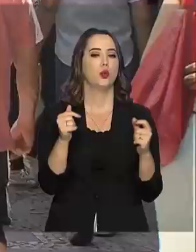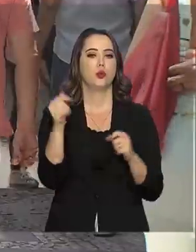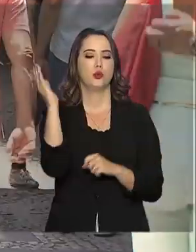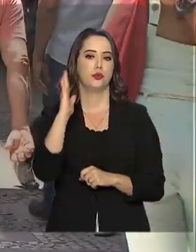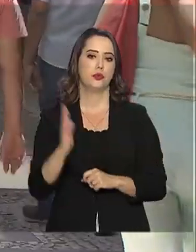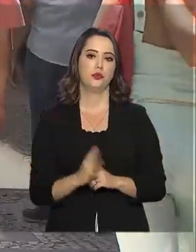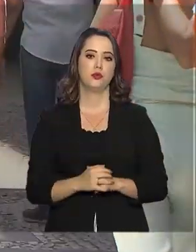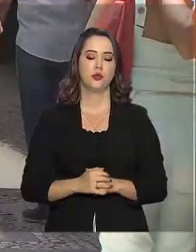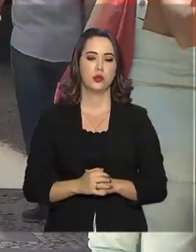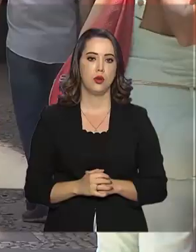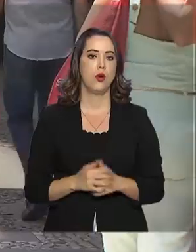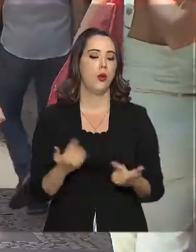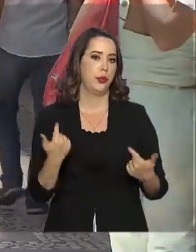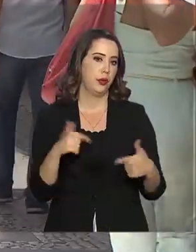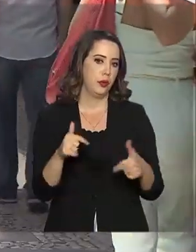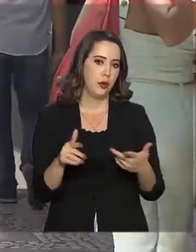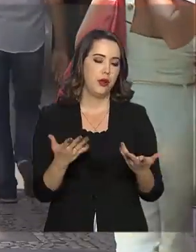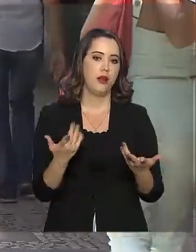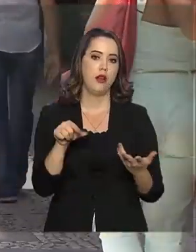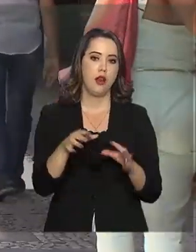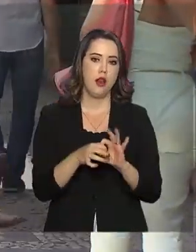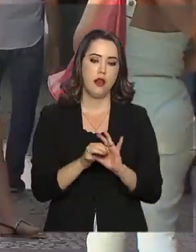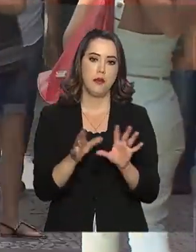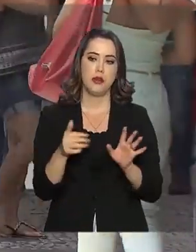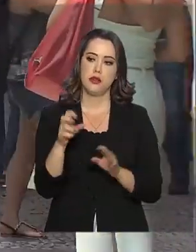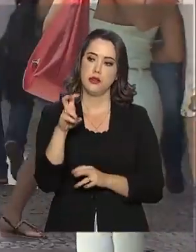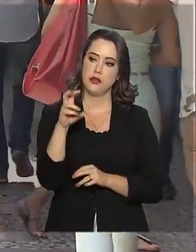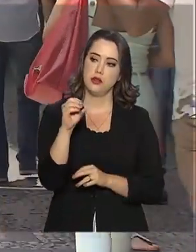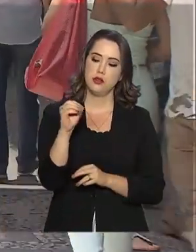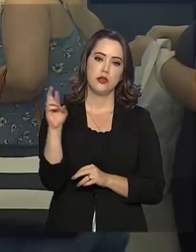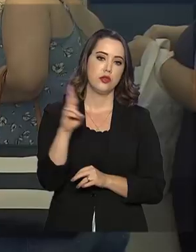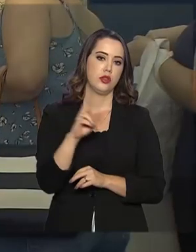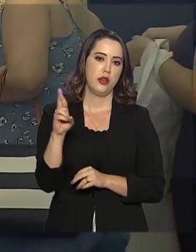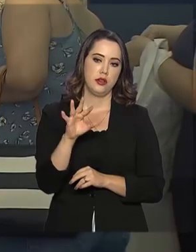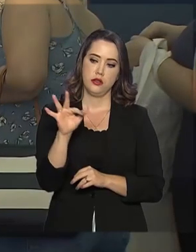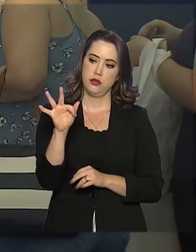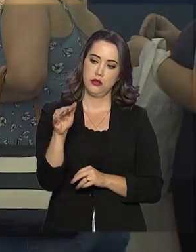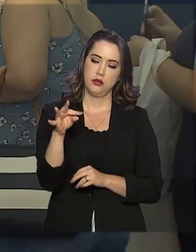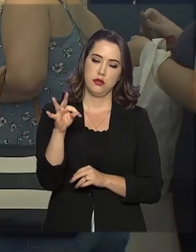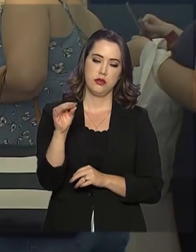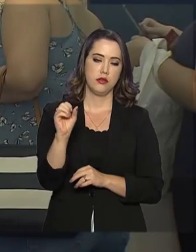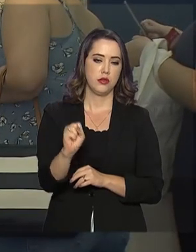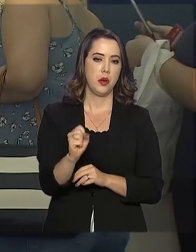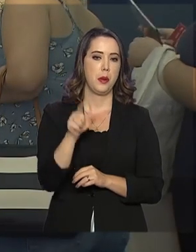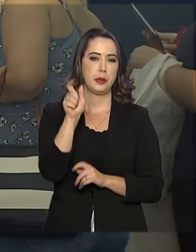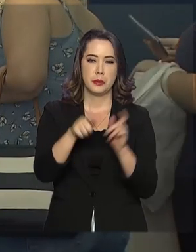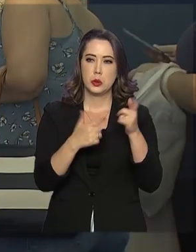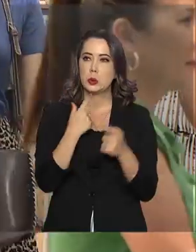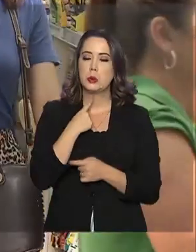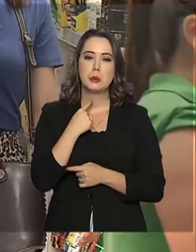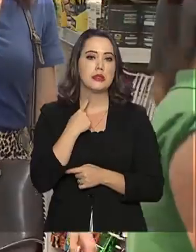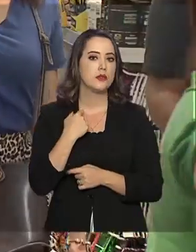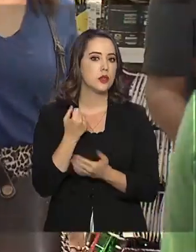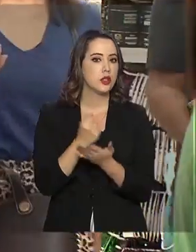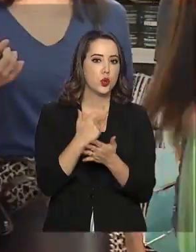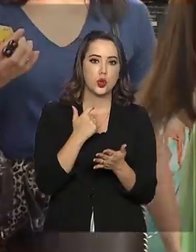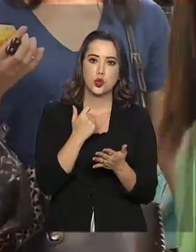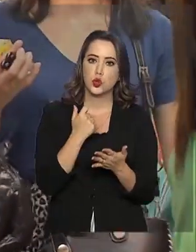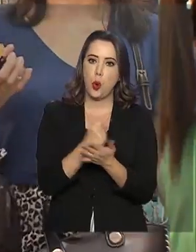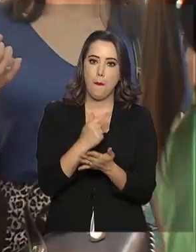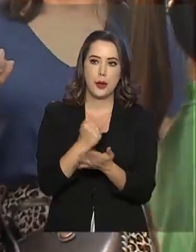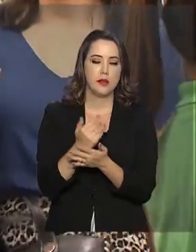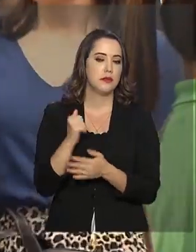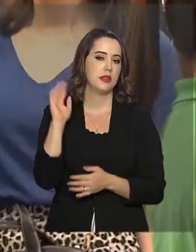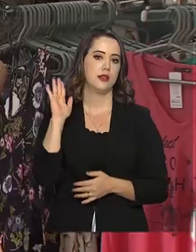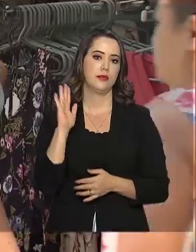país. Medidas como a liberação de até R$ 500 do FGTS aguçam a disposição do consumidor em gastar um pouco